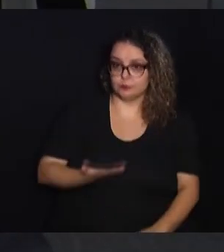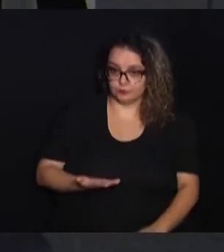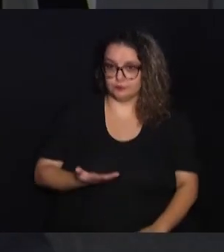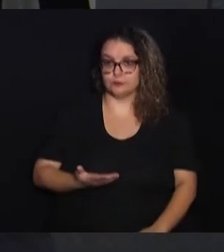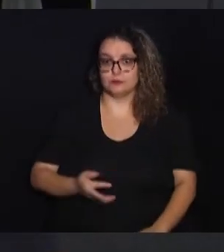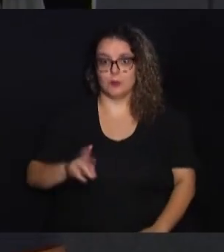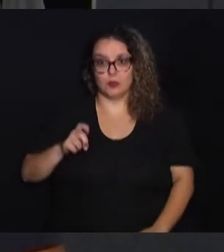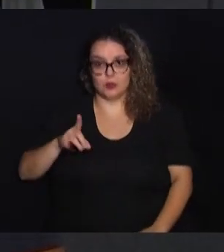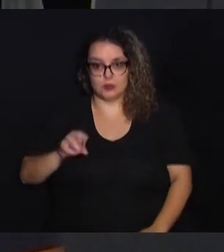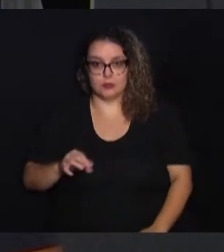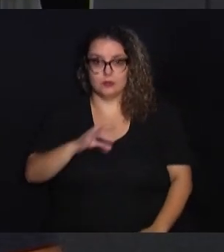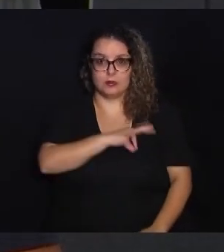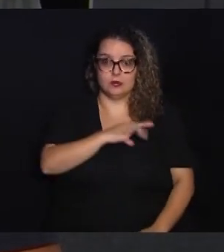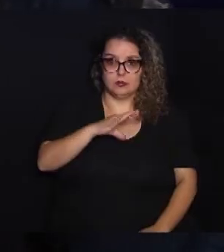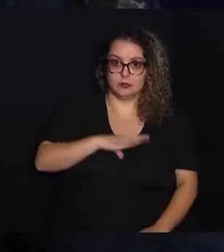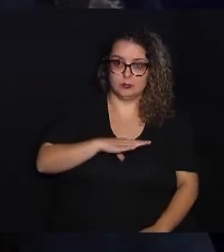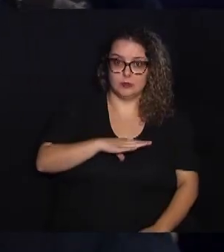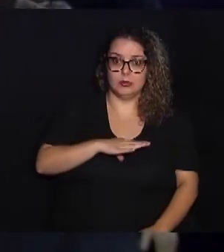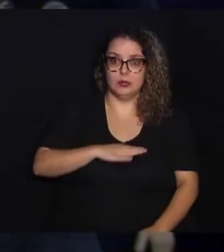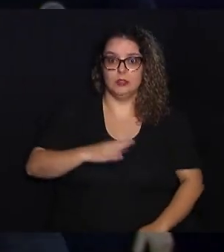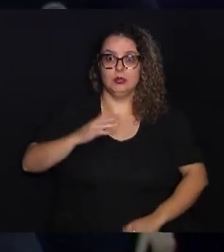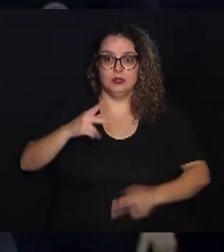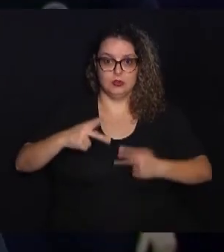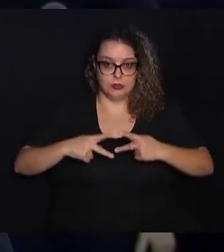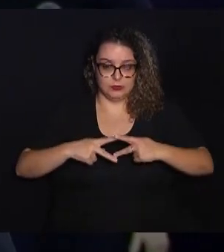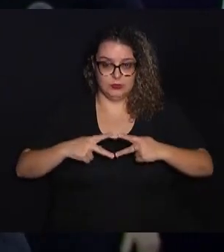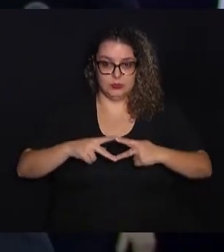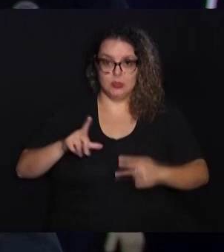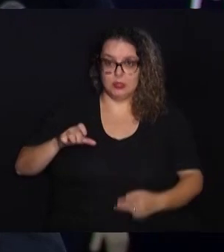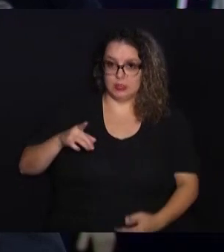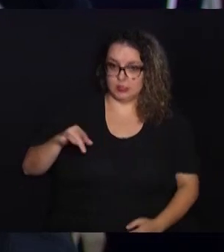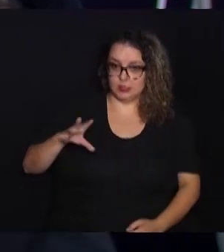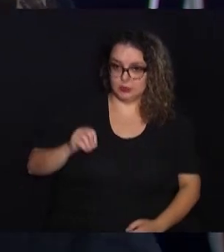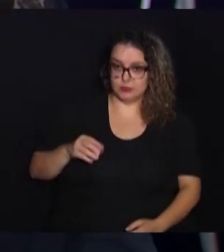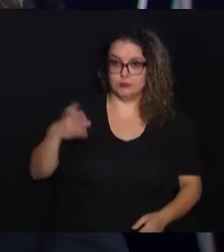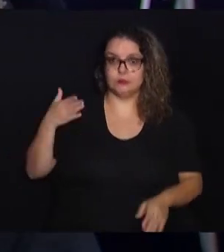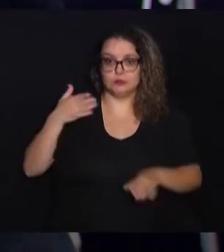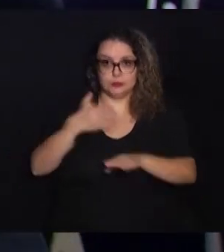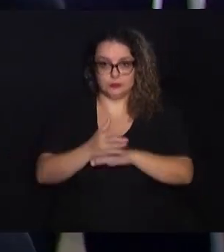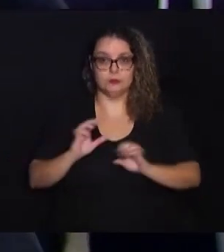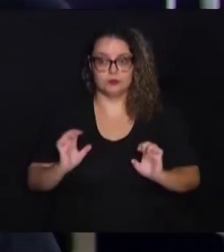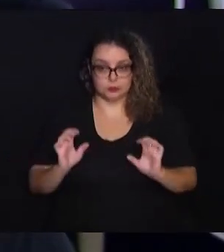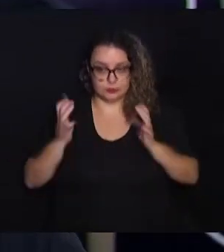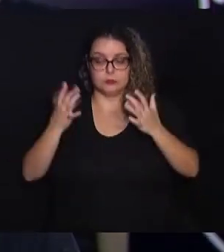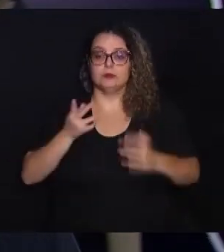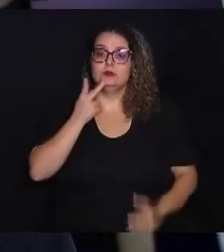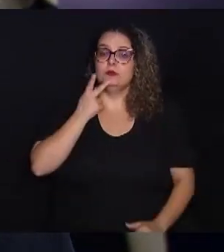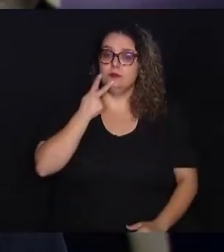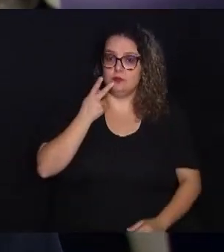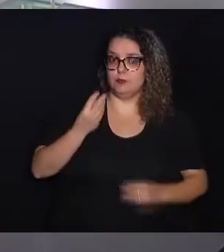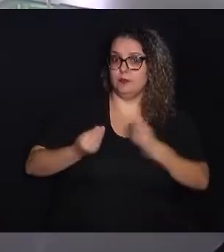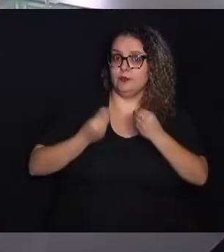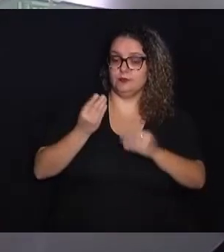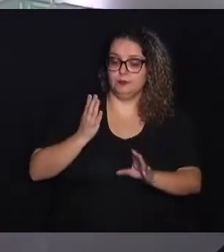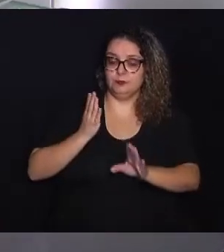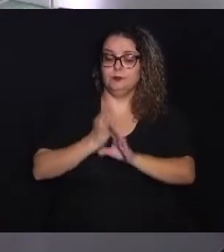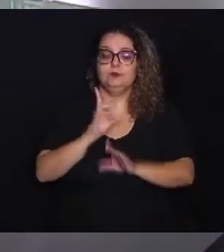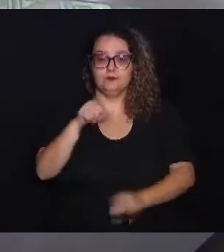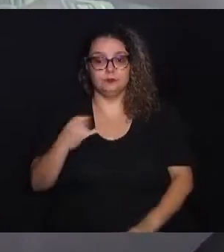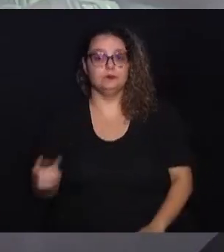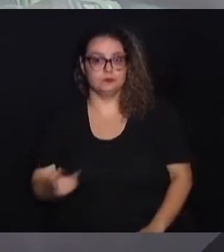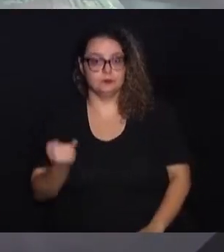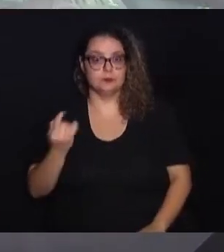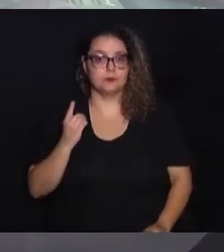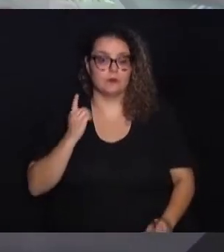Claro, Rodrigo Servidoni, e o GM da Guarda Municipal de Paulínia, Leandro Leite, que participaram do evento, falaram